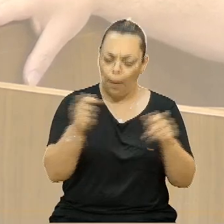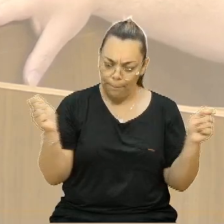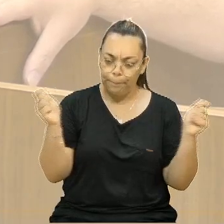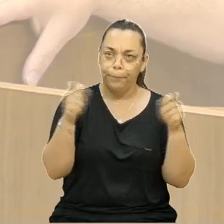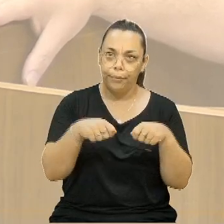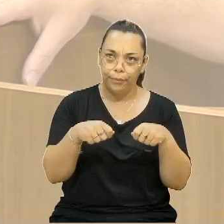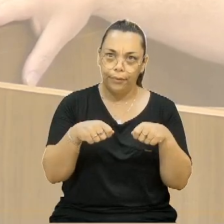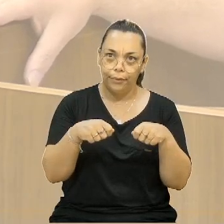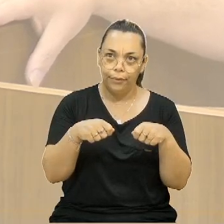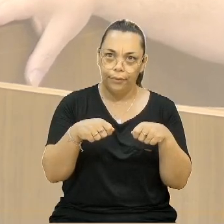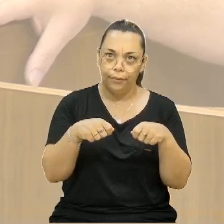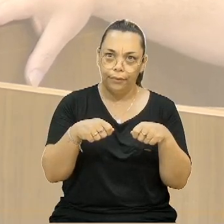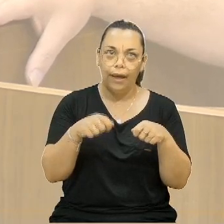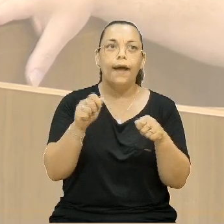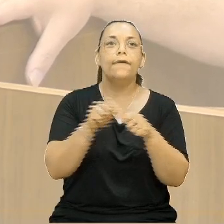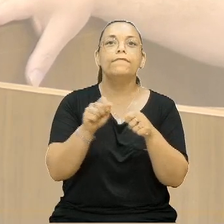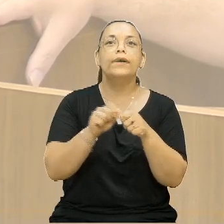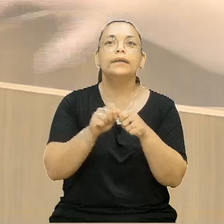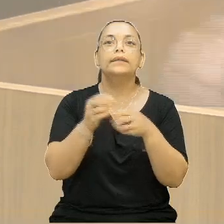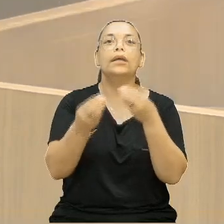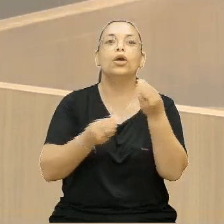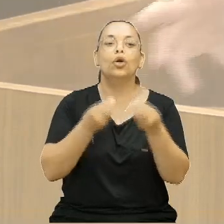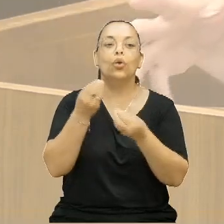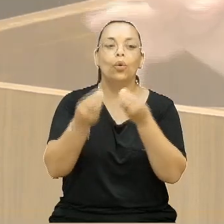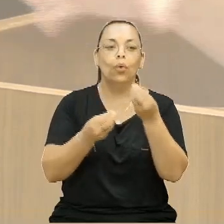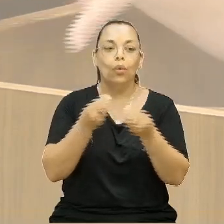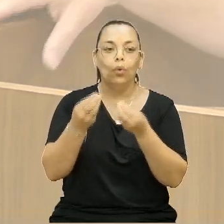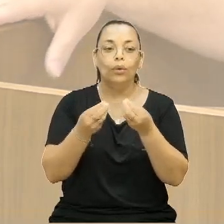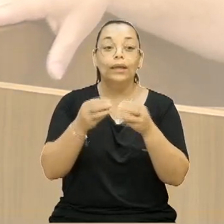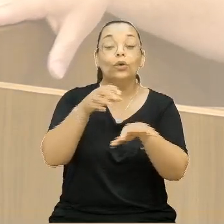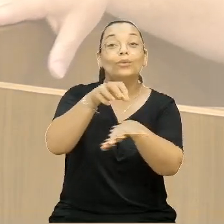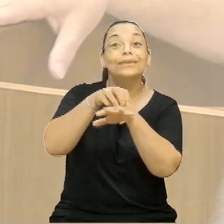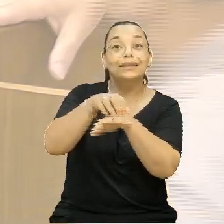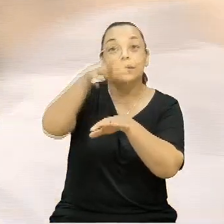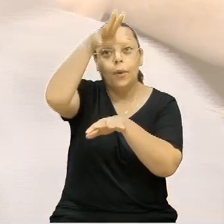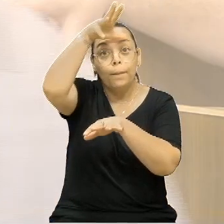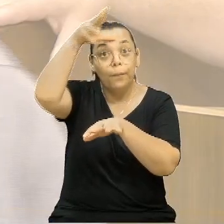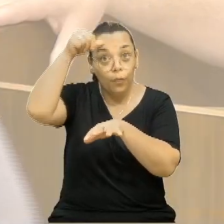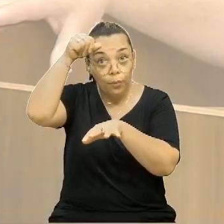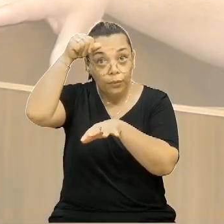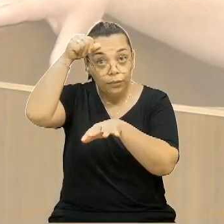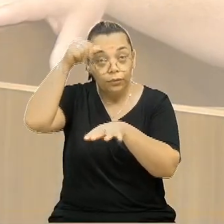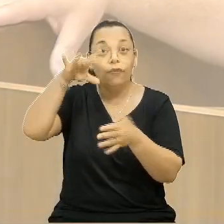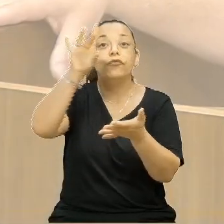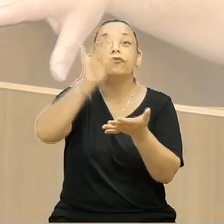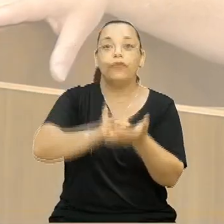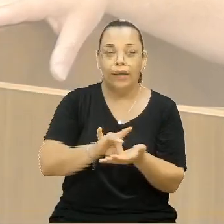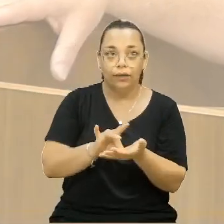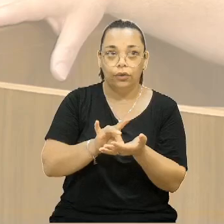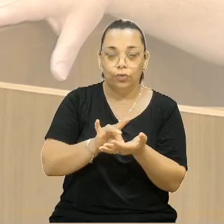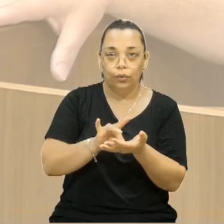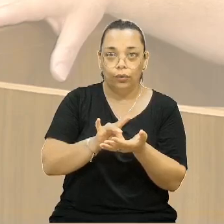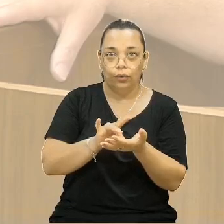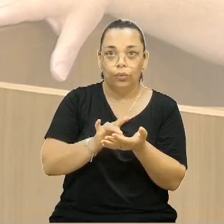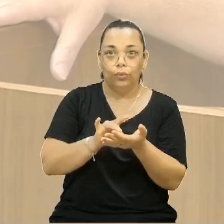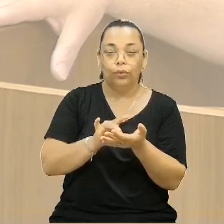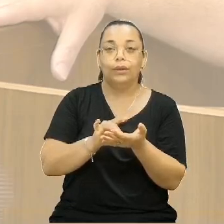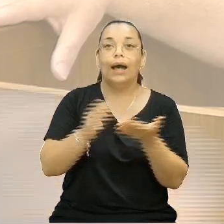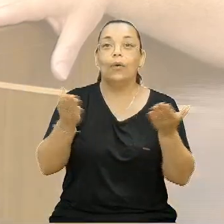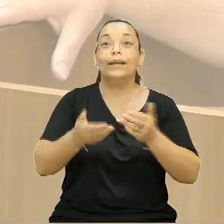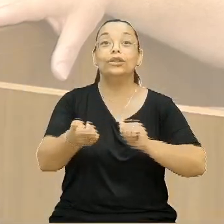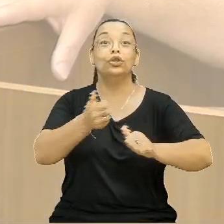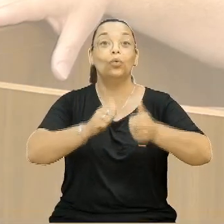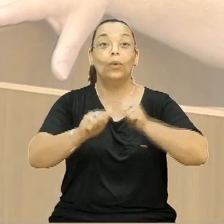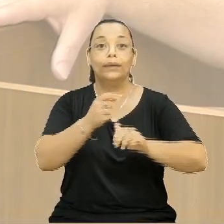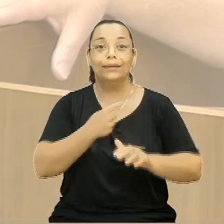possamos fazer com que esse transporte público seja, de fato, um transporte de qualidade